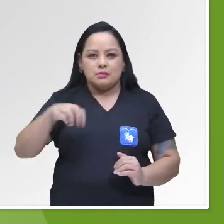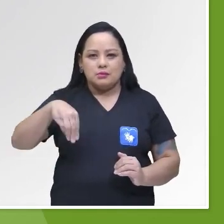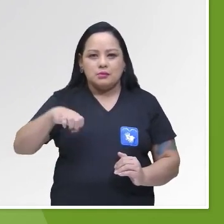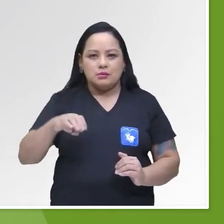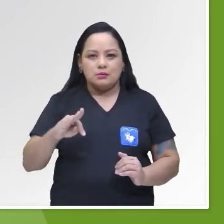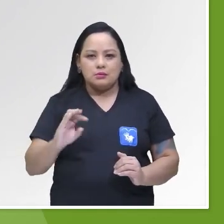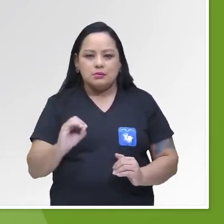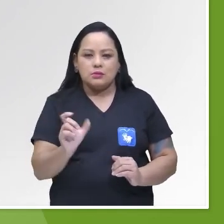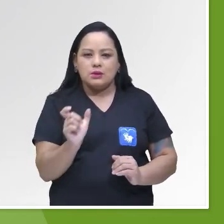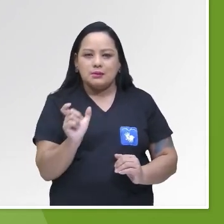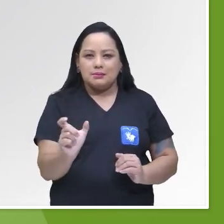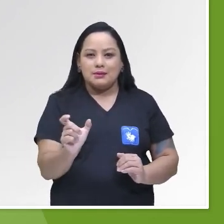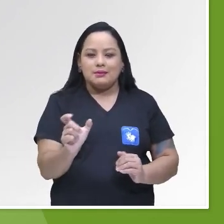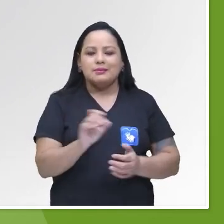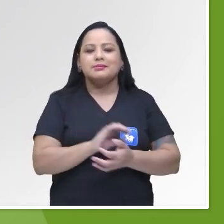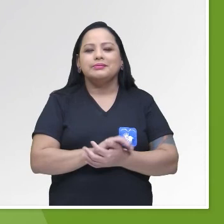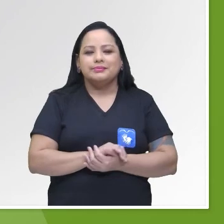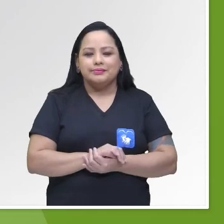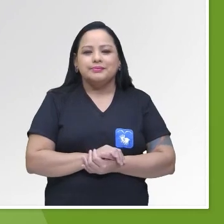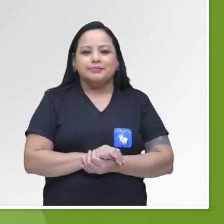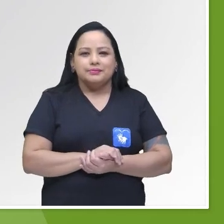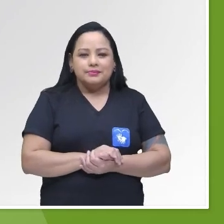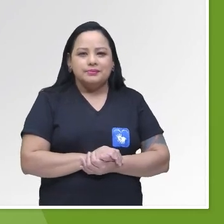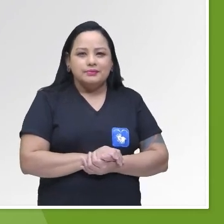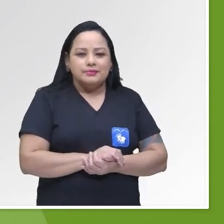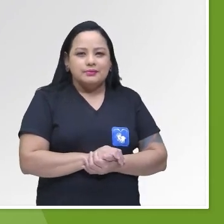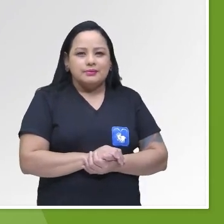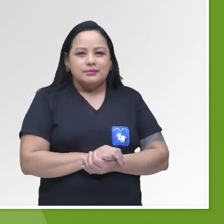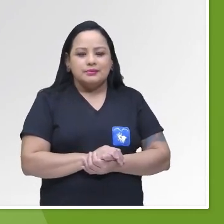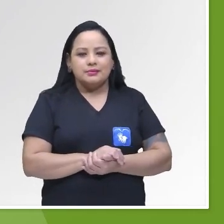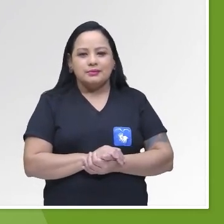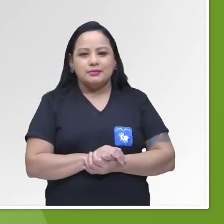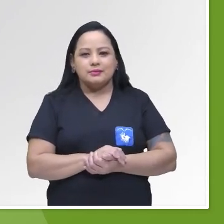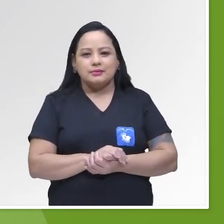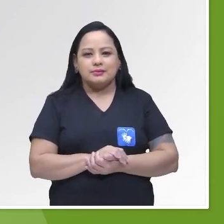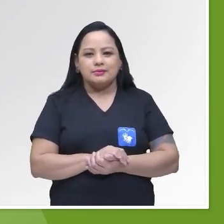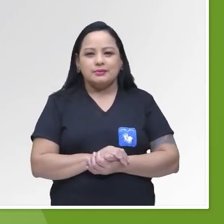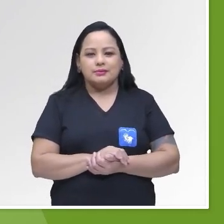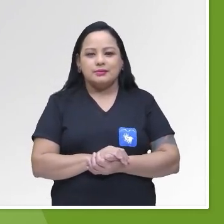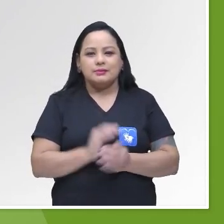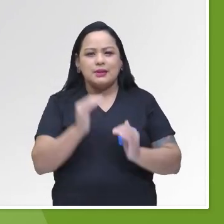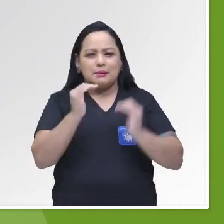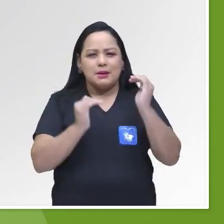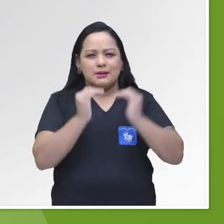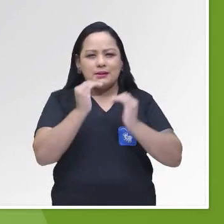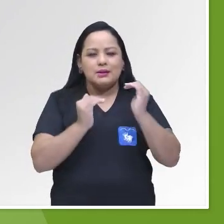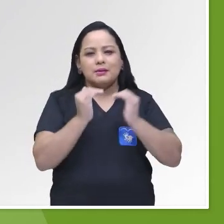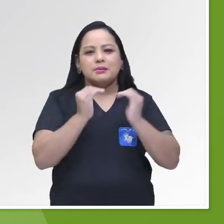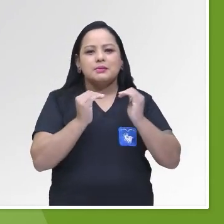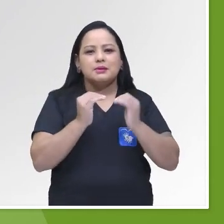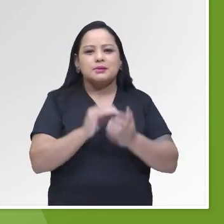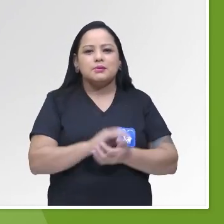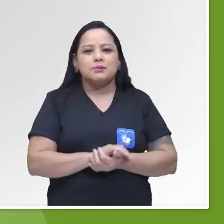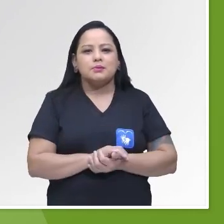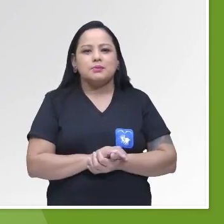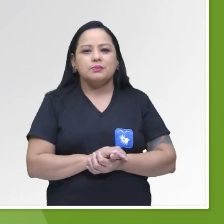A palavrinha aqui, né? Balanceamento de uma